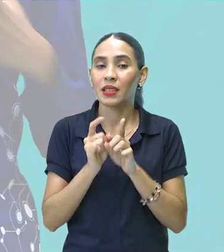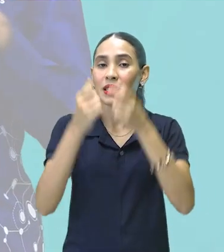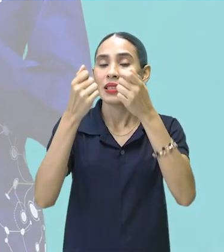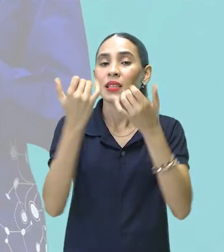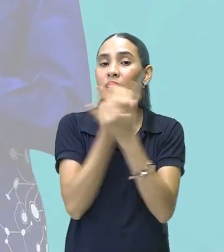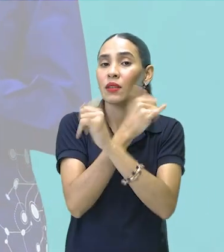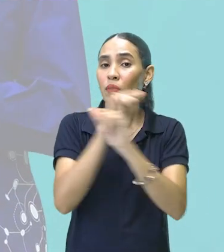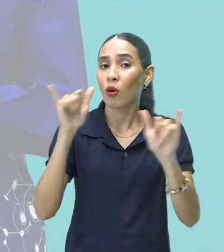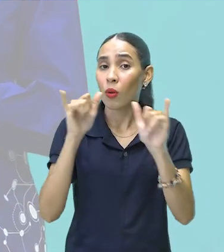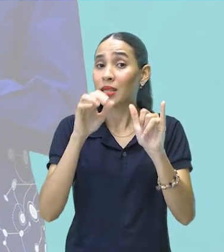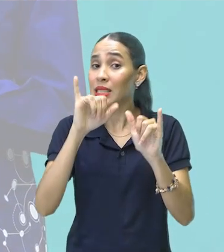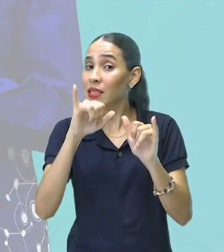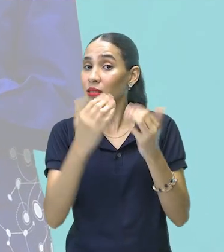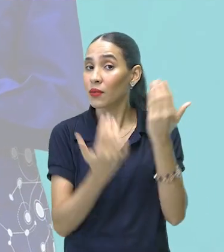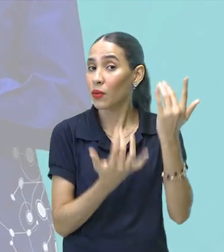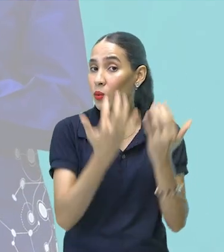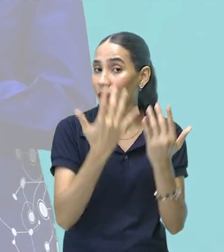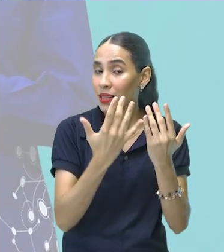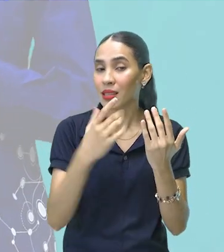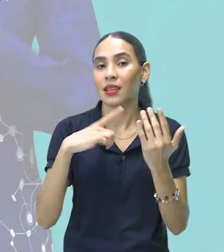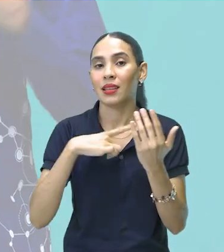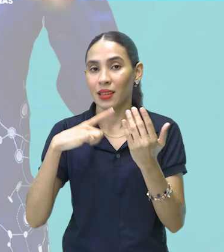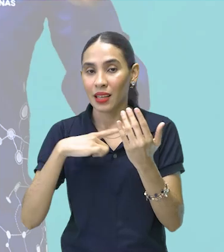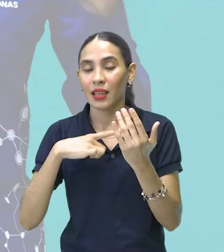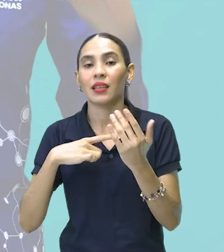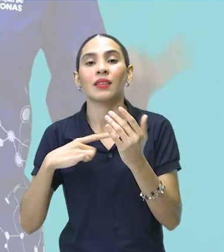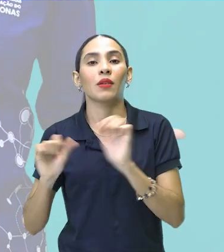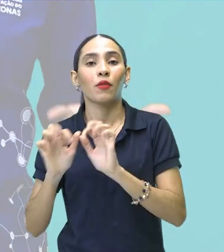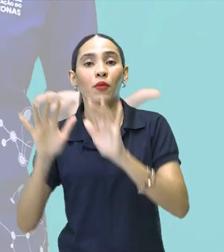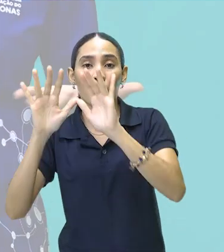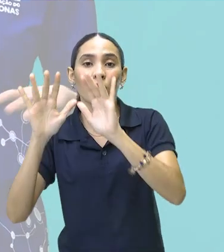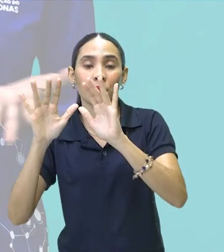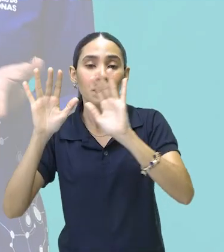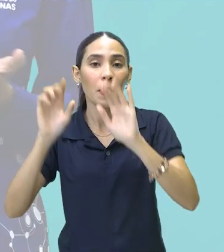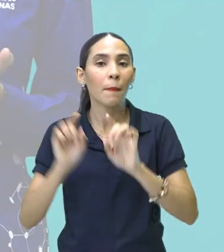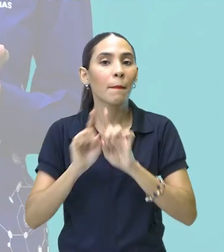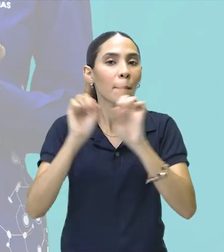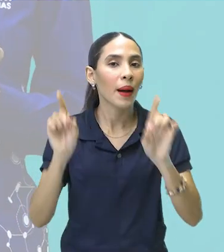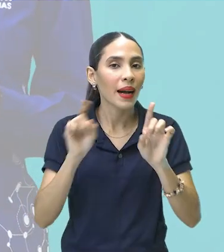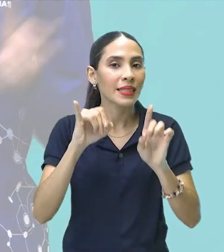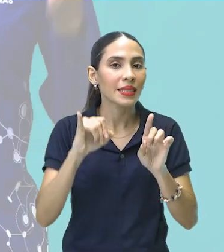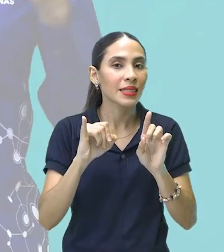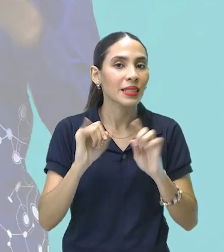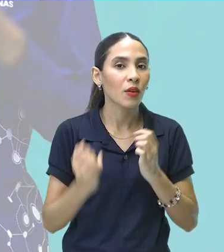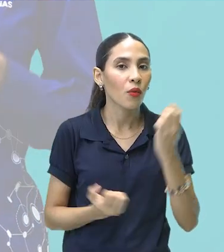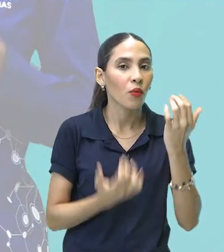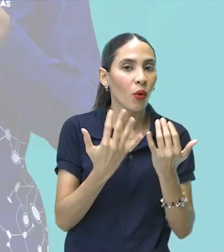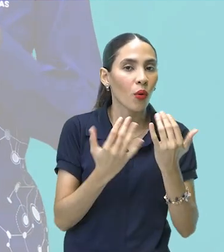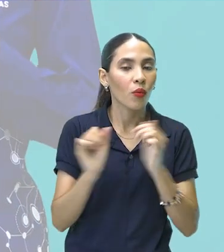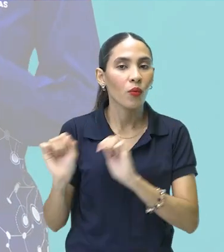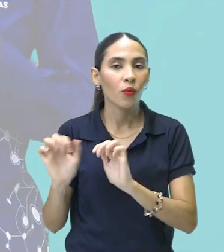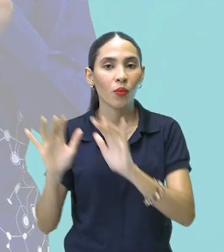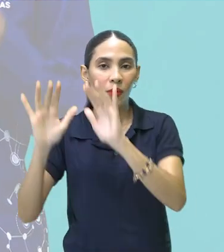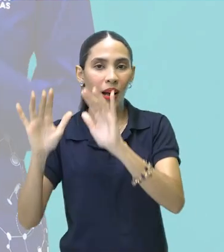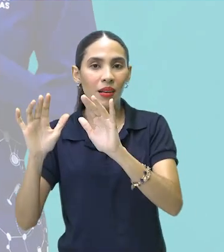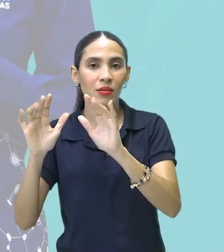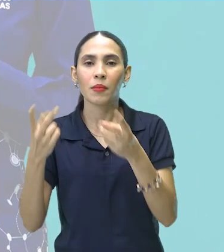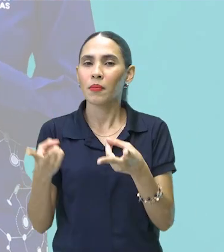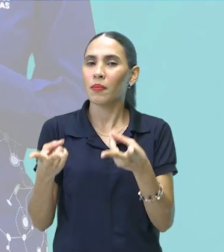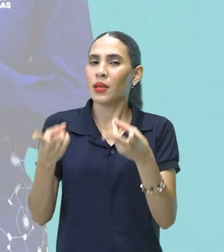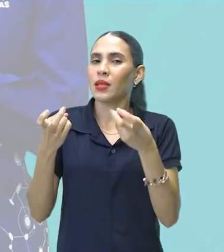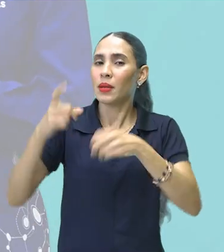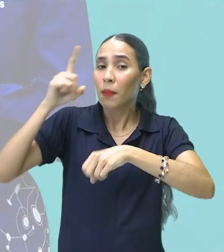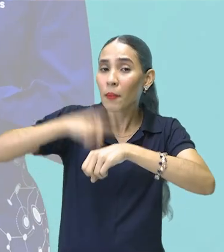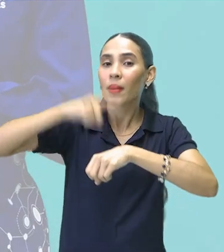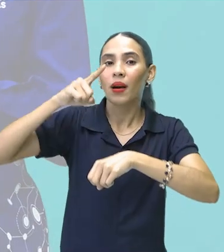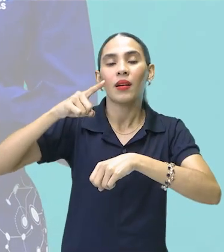que se tem fumaça, tem fogo. Mas se o fogo e a fumaça forem percebidos no mesmo